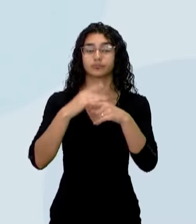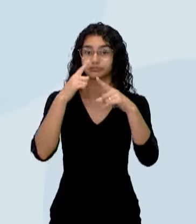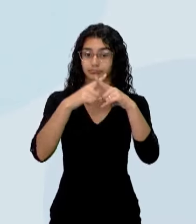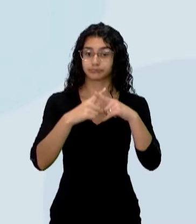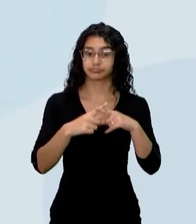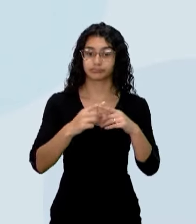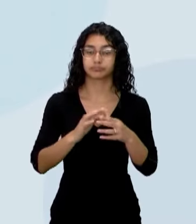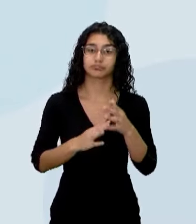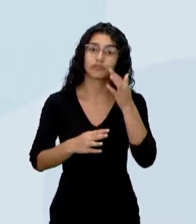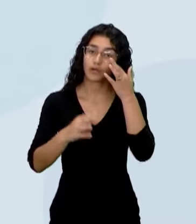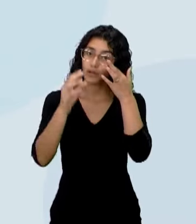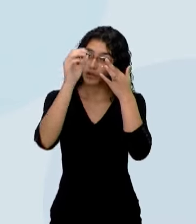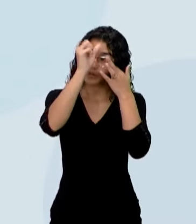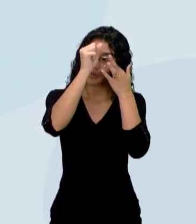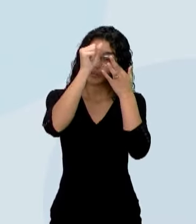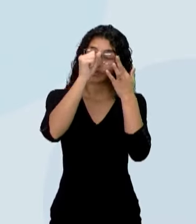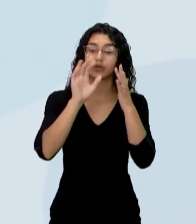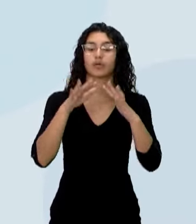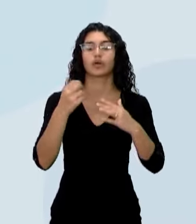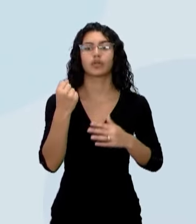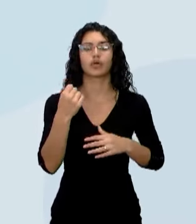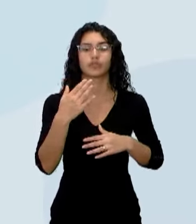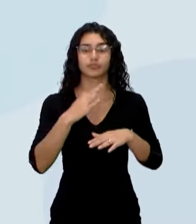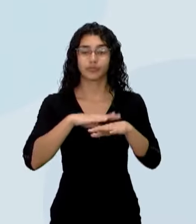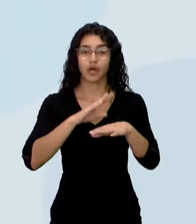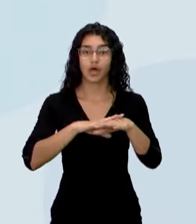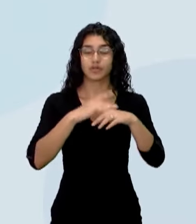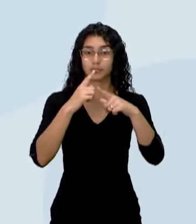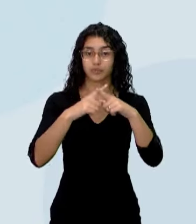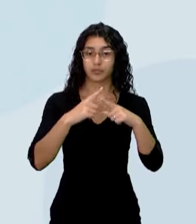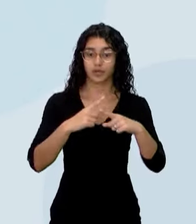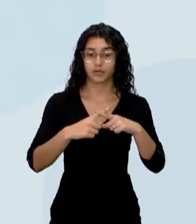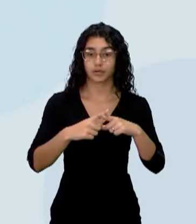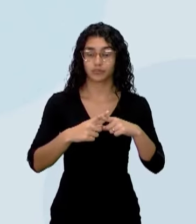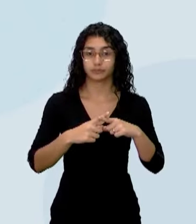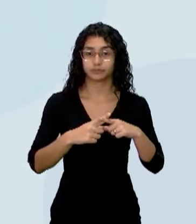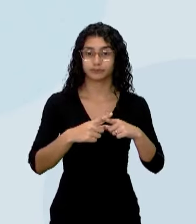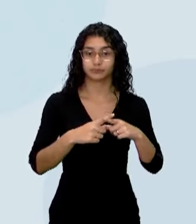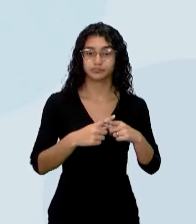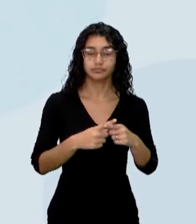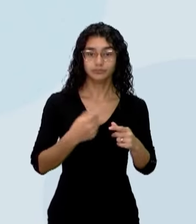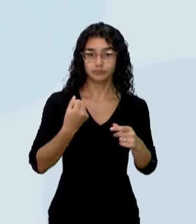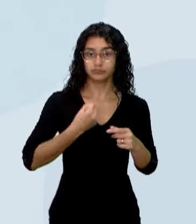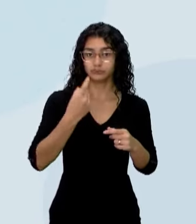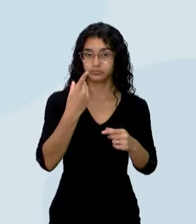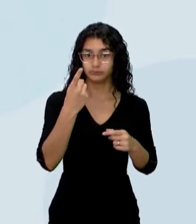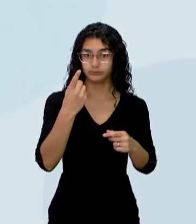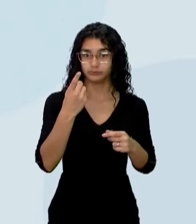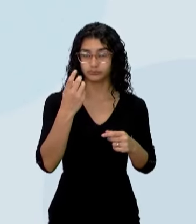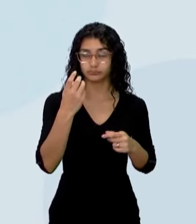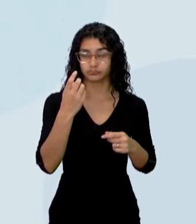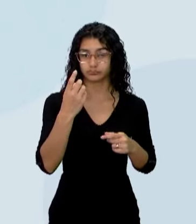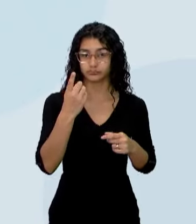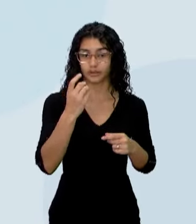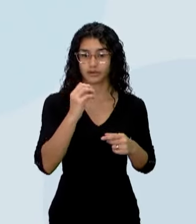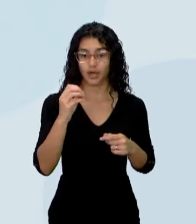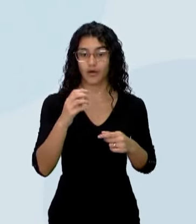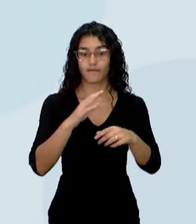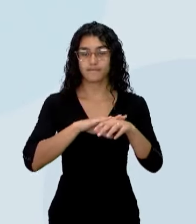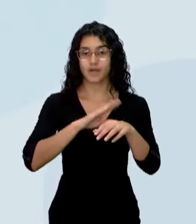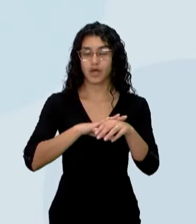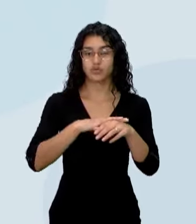Legal, legal. E eu aprendi aqui, Tony, quando eu faço multiplicação com potências de 10, eu deixo zero, faço o número com número e conto os